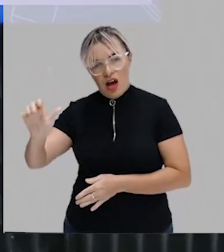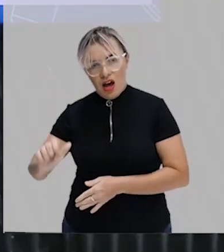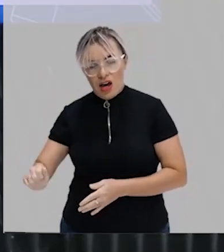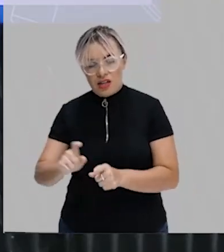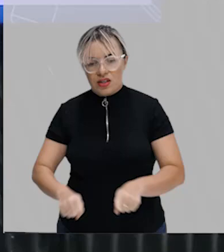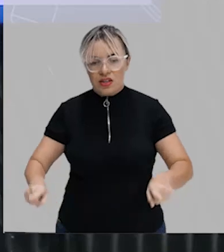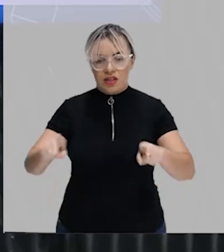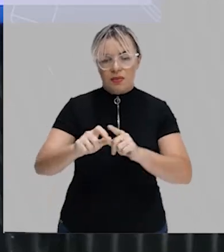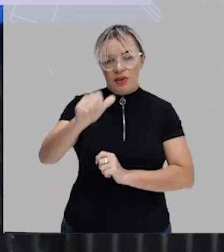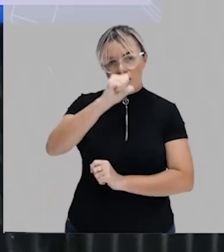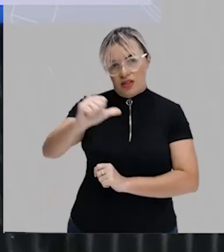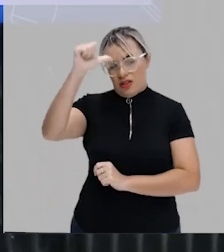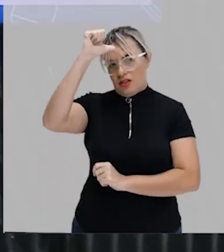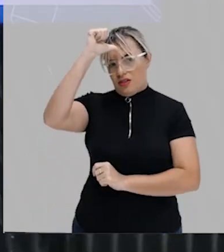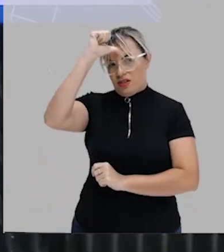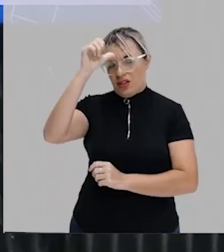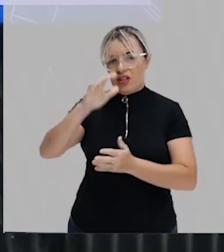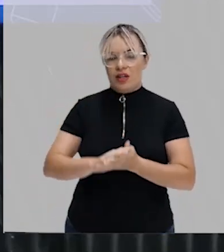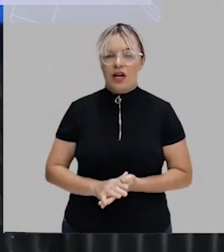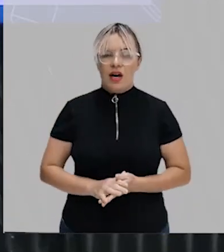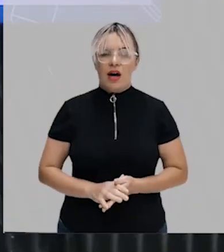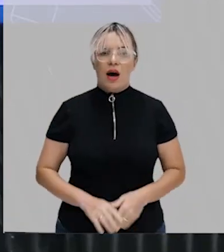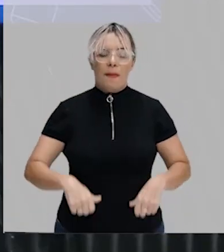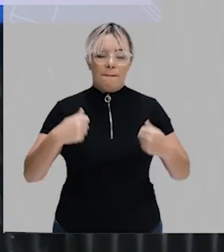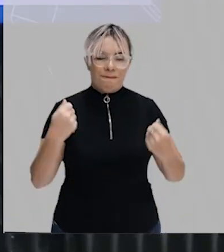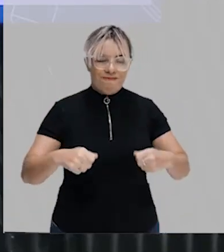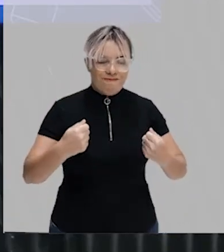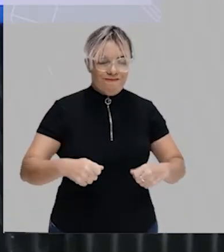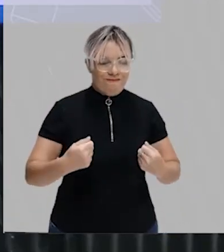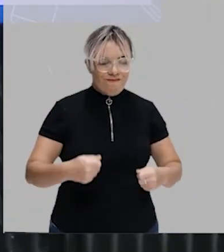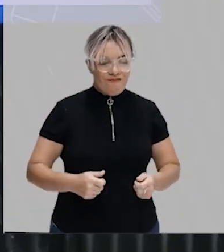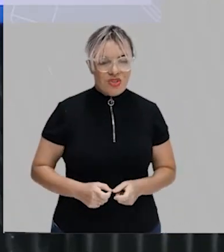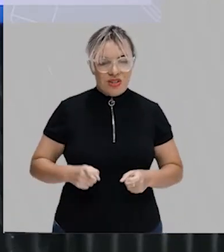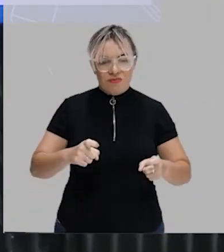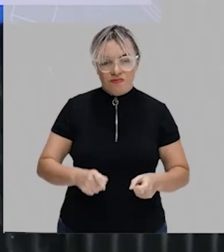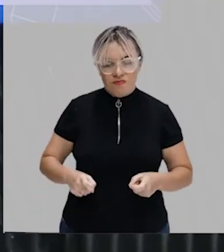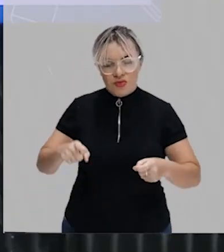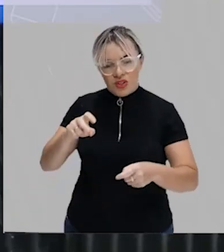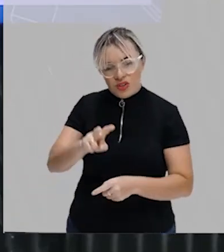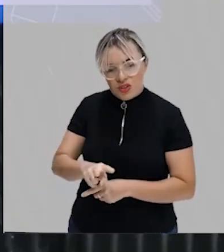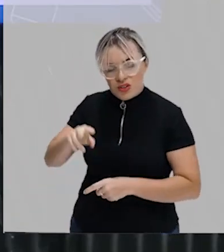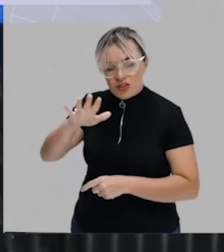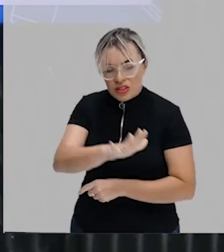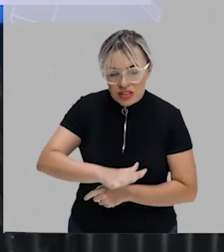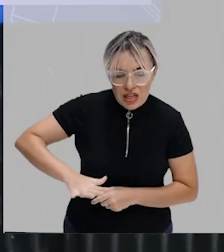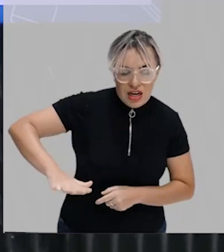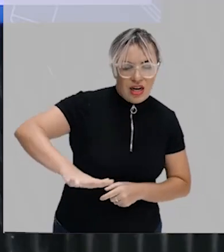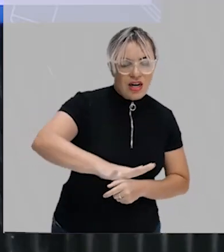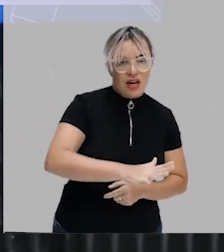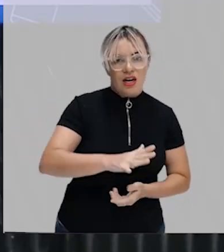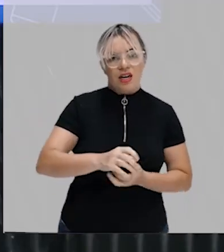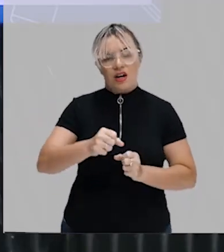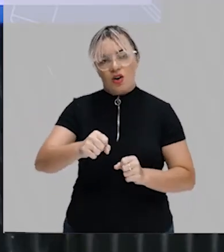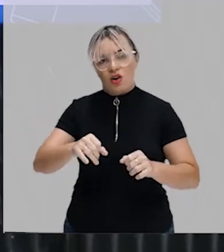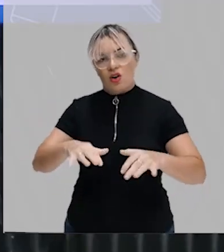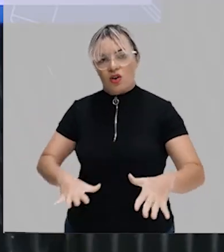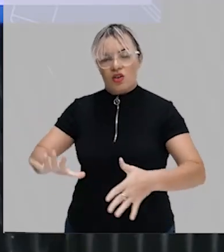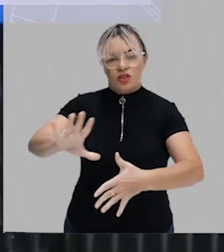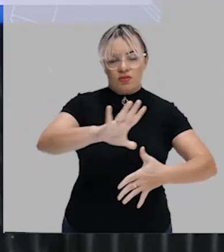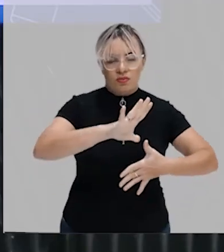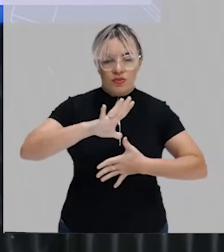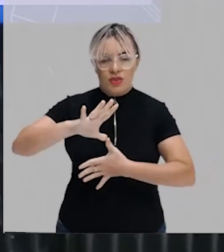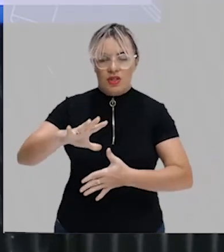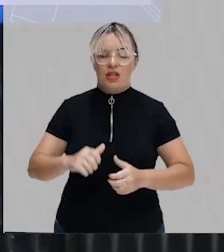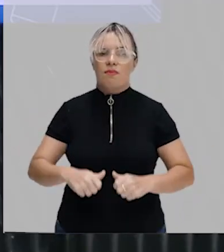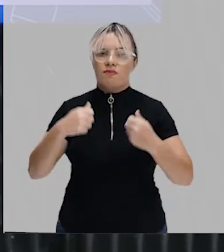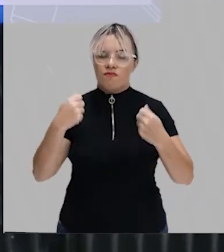explorar economicamente essa área colonial aqui na América, o Brasil. Ela vai sentir essa